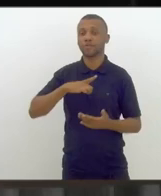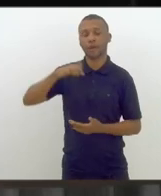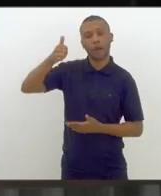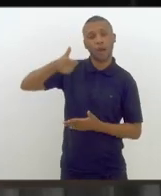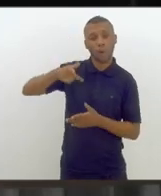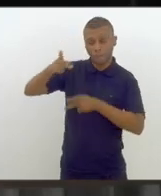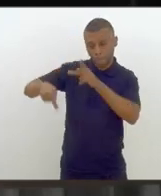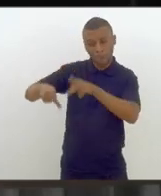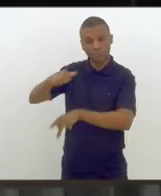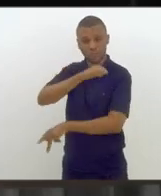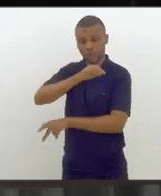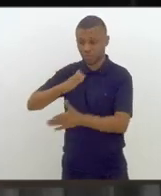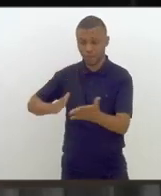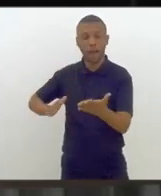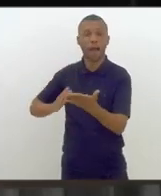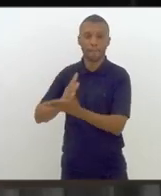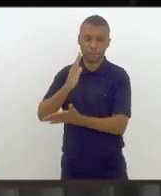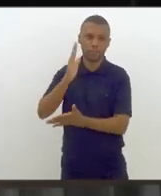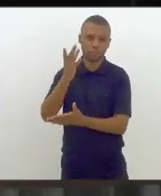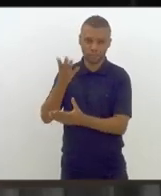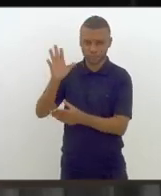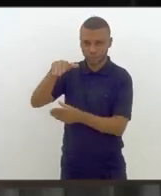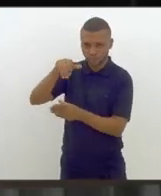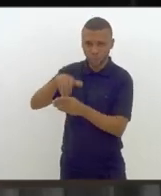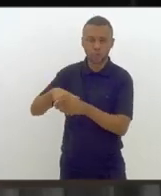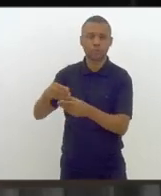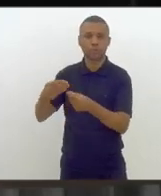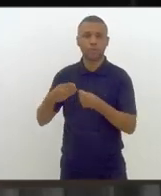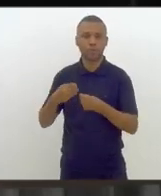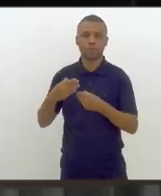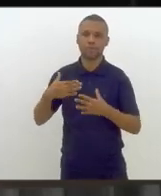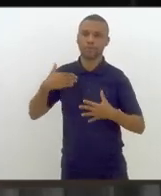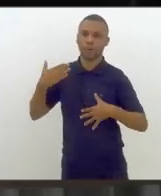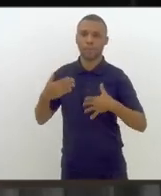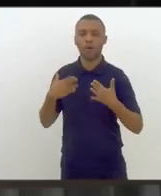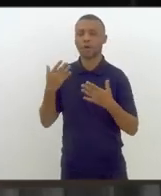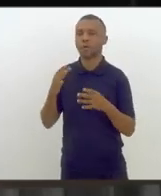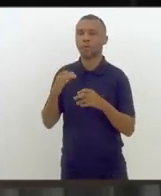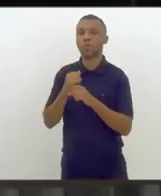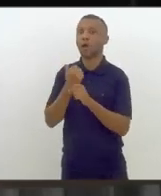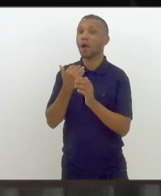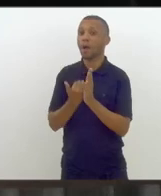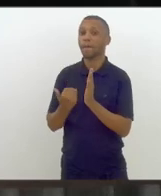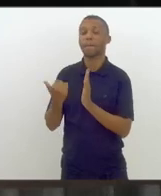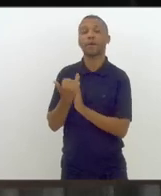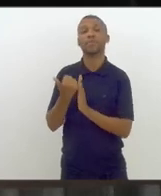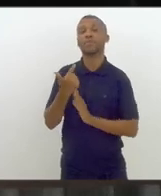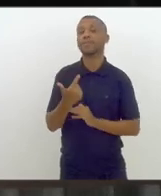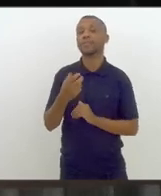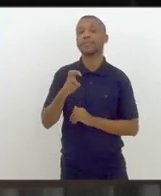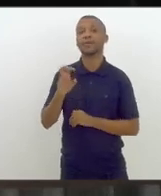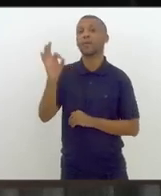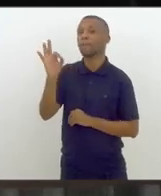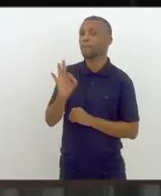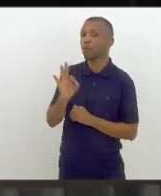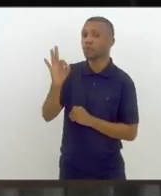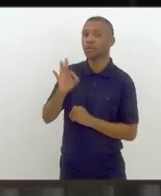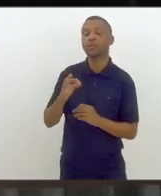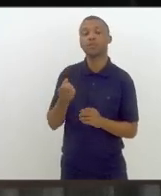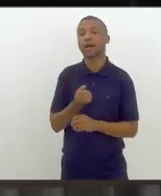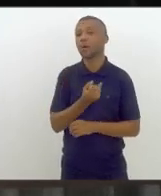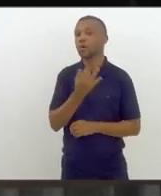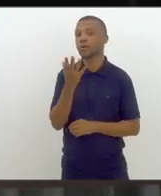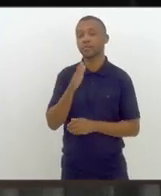do povo fluminense e foi com muita alegria que eu verifiquei o aumento em 25% do número de